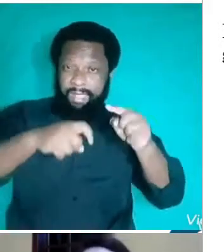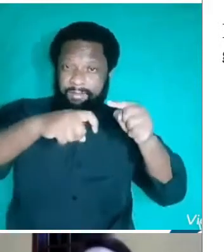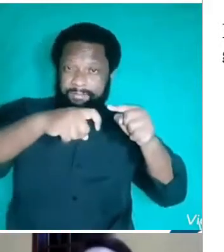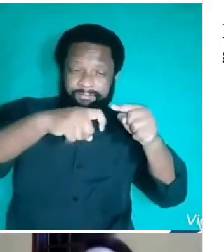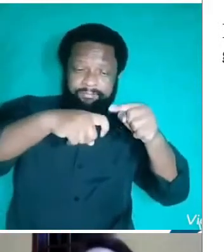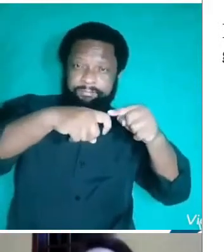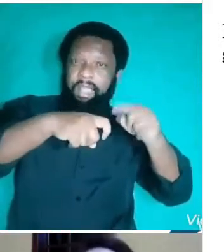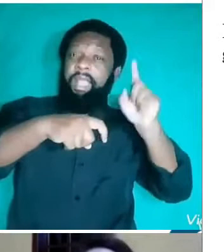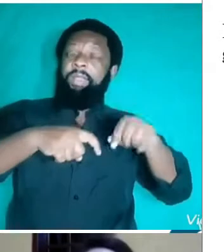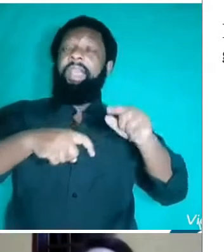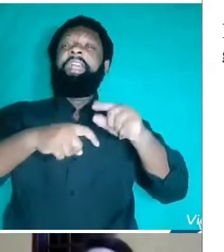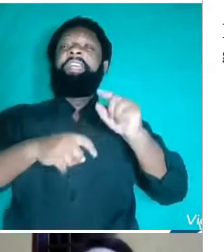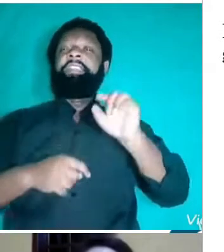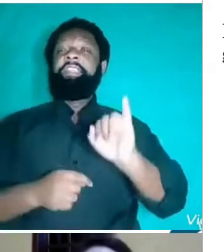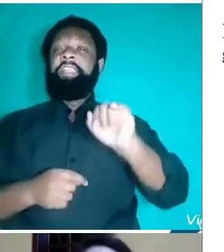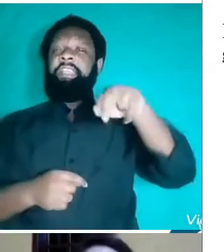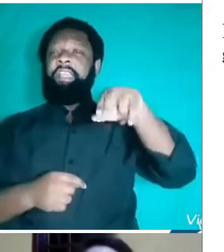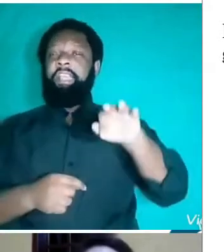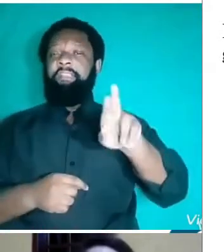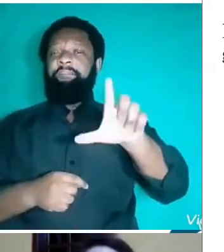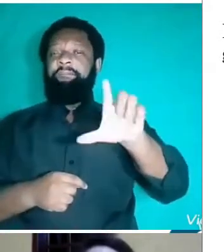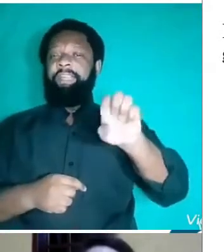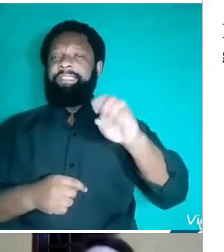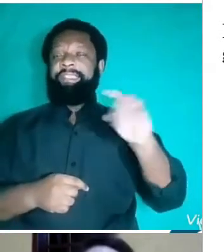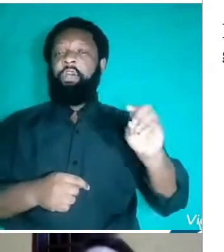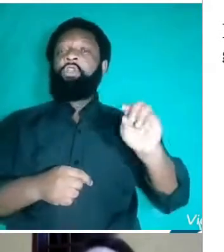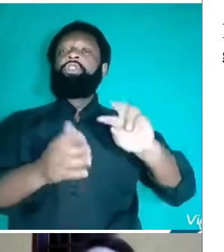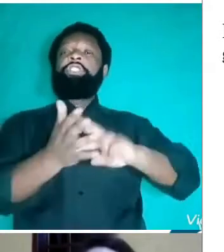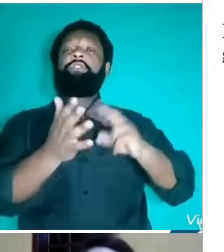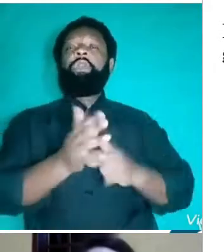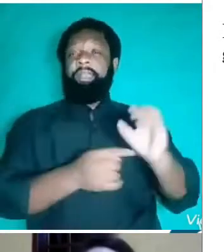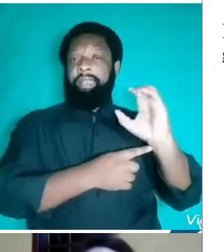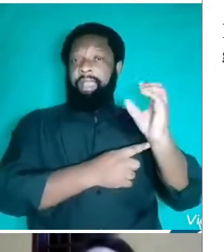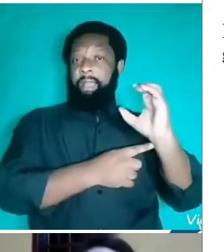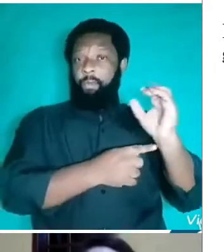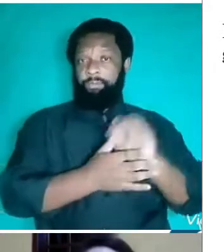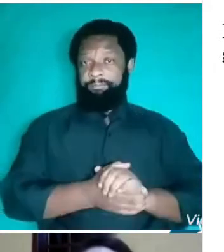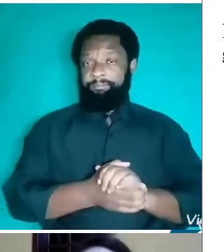aparecendo, né? Mas essas inflexões aqui representam o carbono.